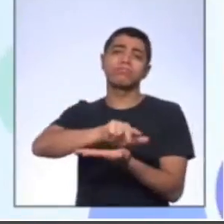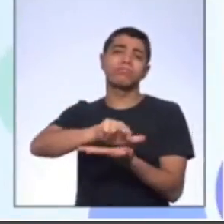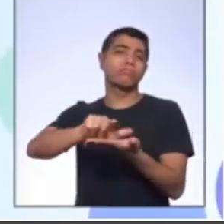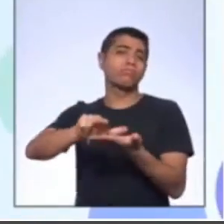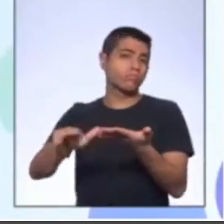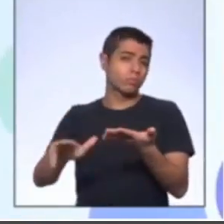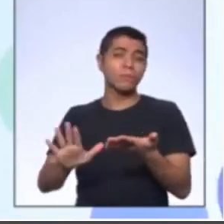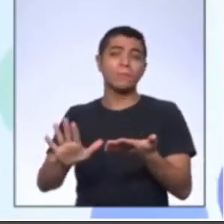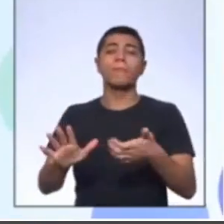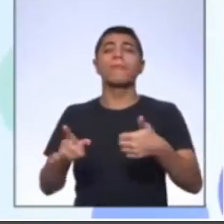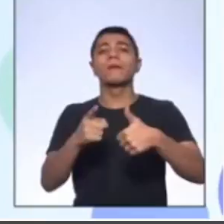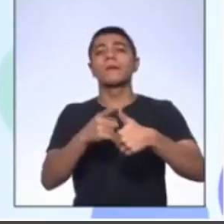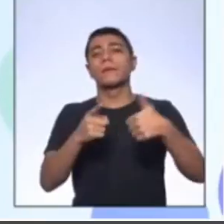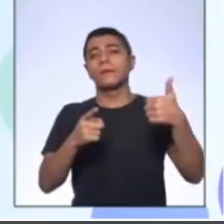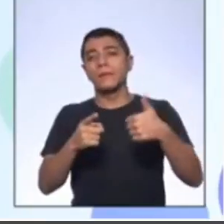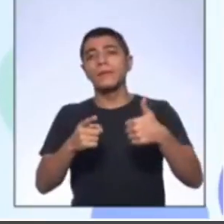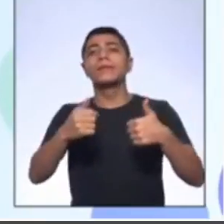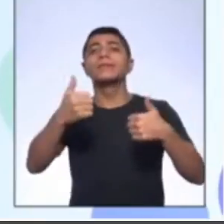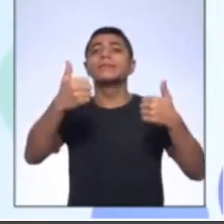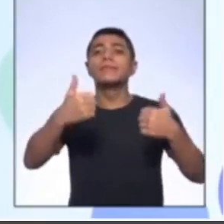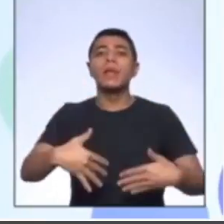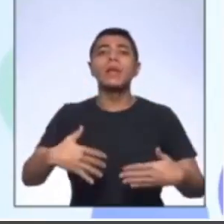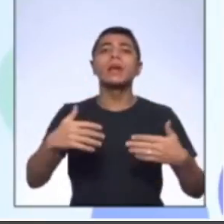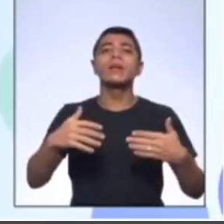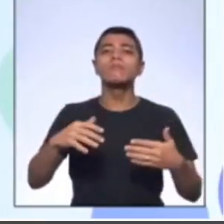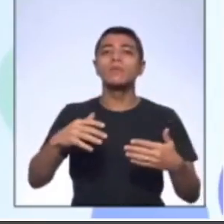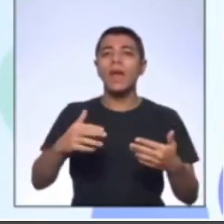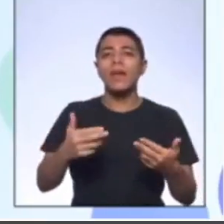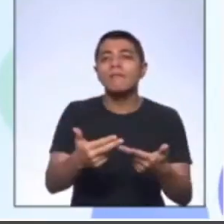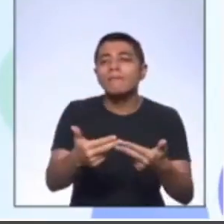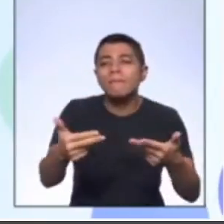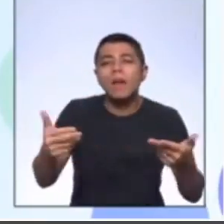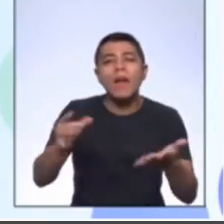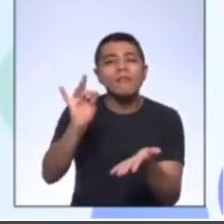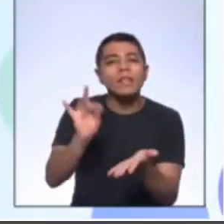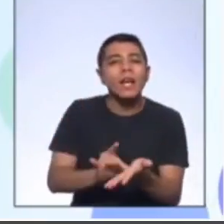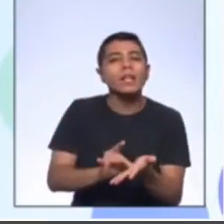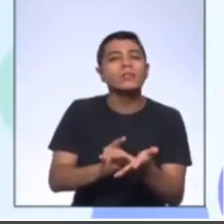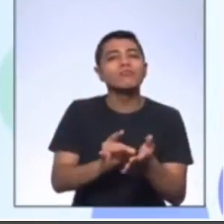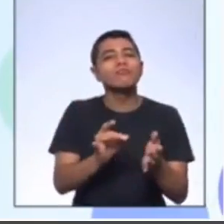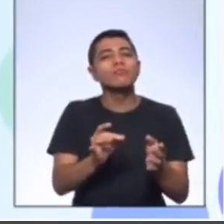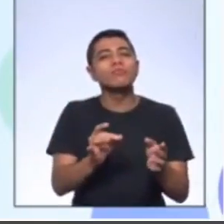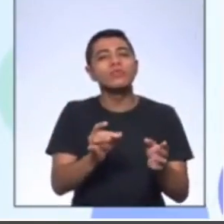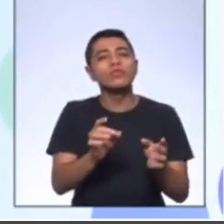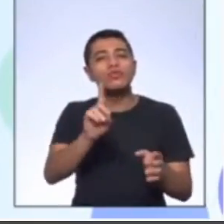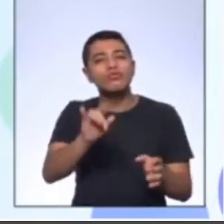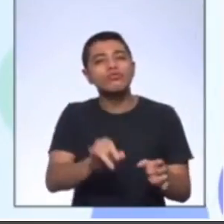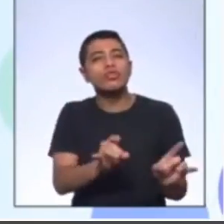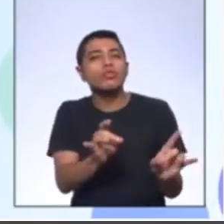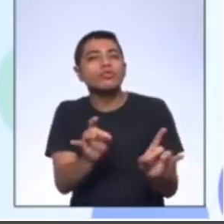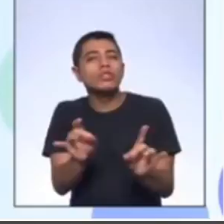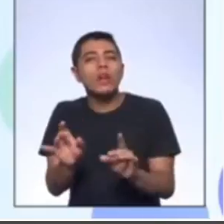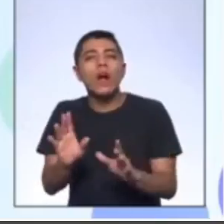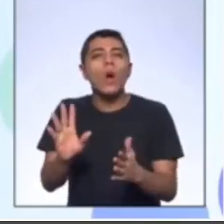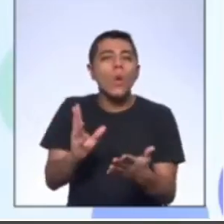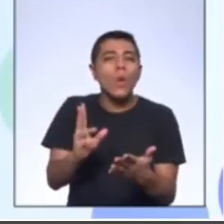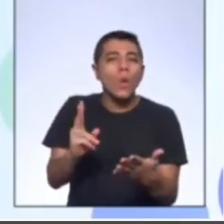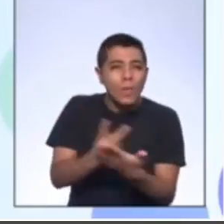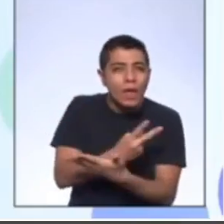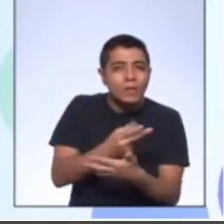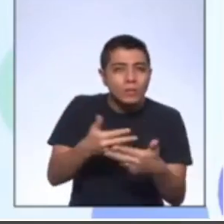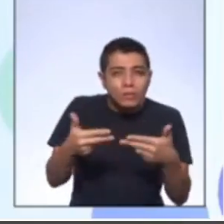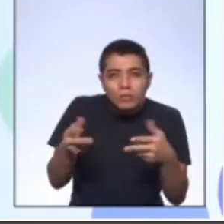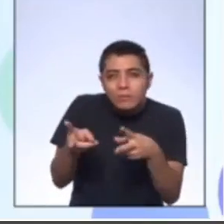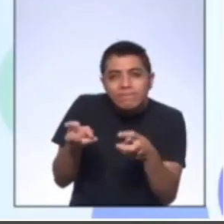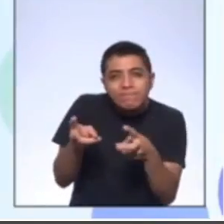da realidade né do que está acontecendo no momento mas elas colocam ali uma conotação às vezes amarga às